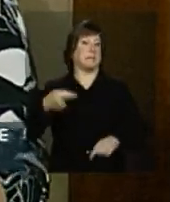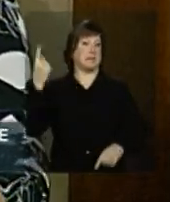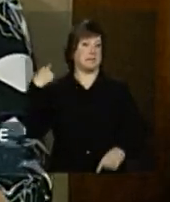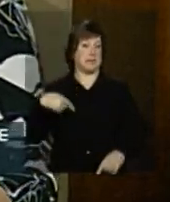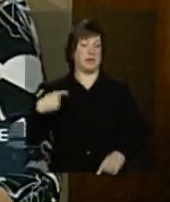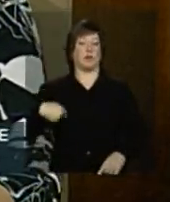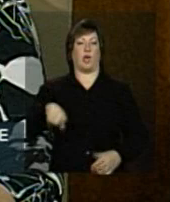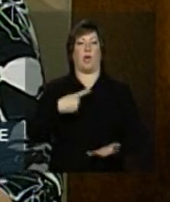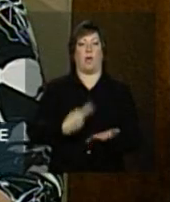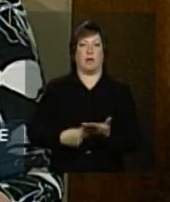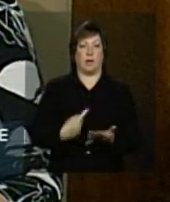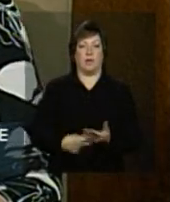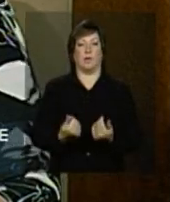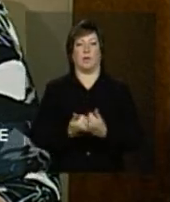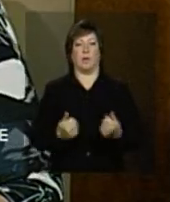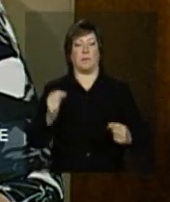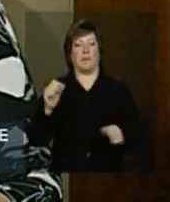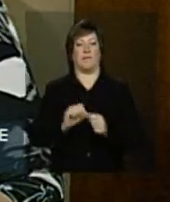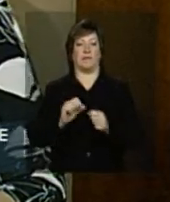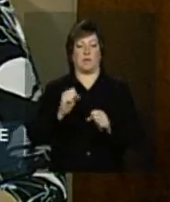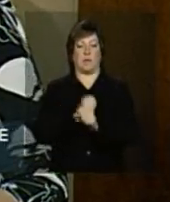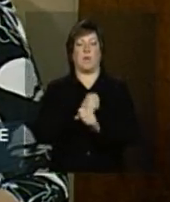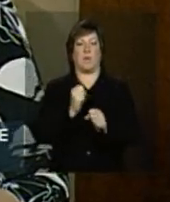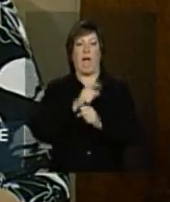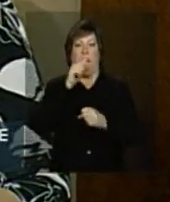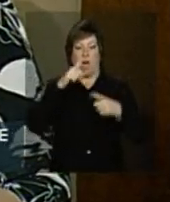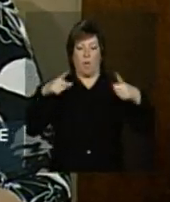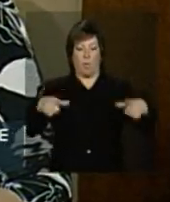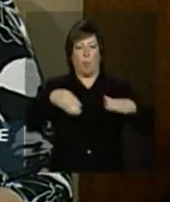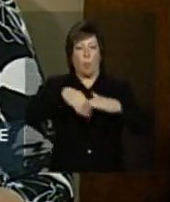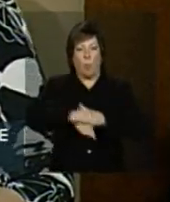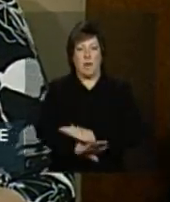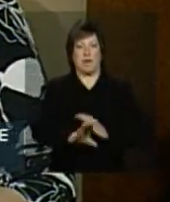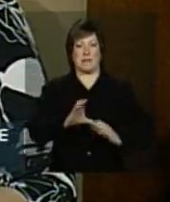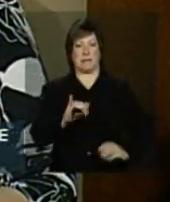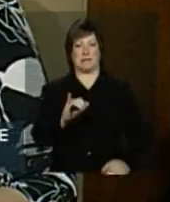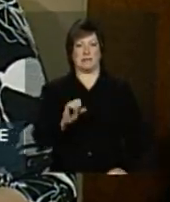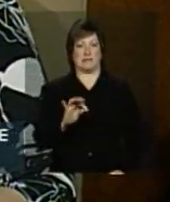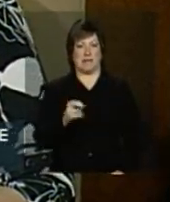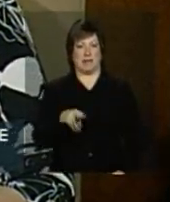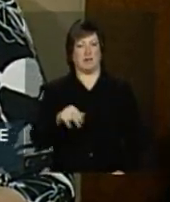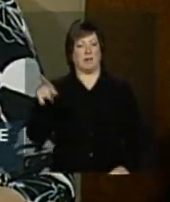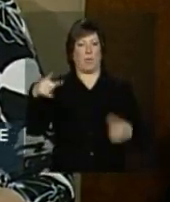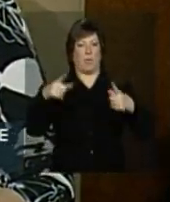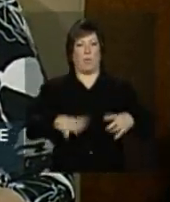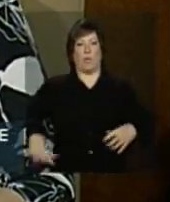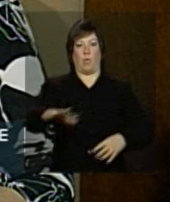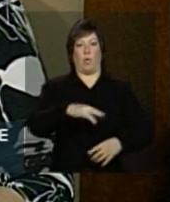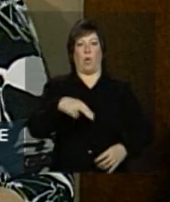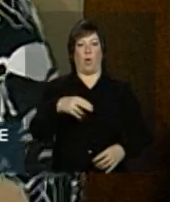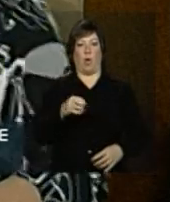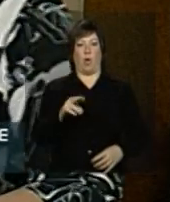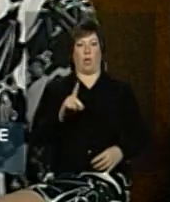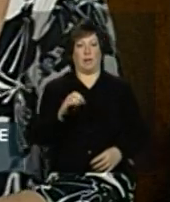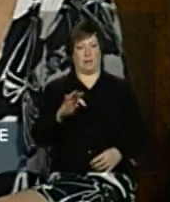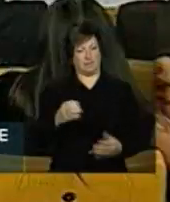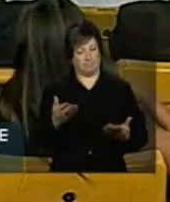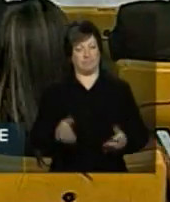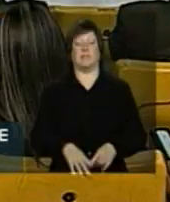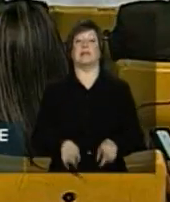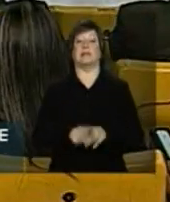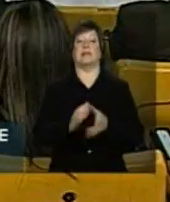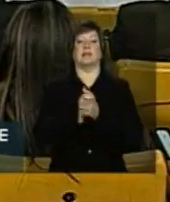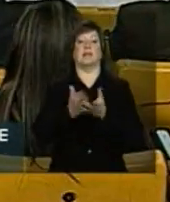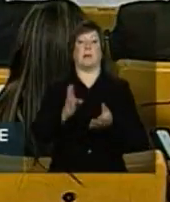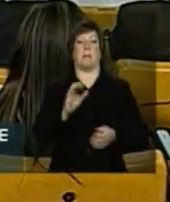nosso acordo de cooperação para fazer cisternas no no nordeste cumprimentar o Barbosa eh Nossa conselheira